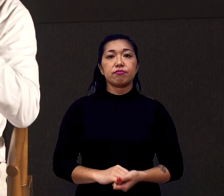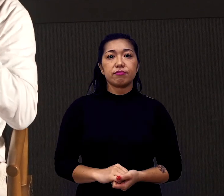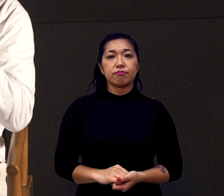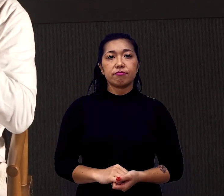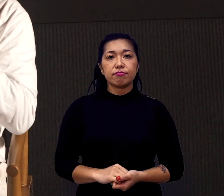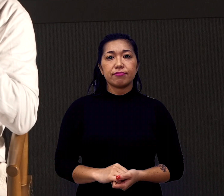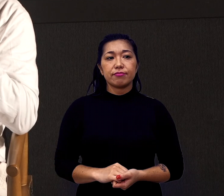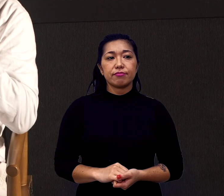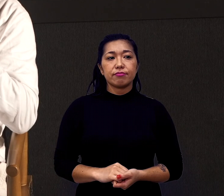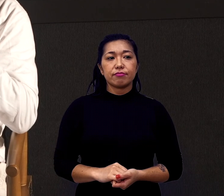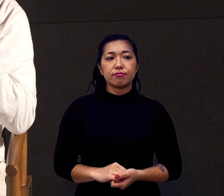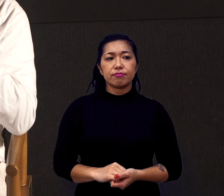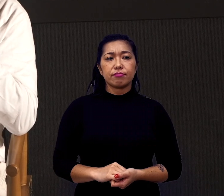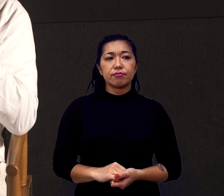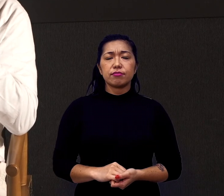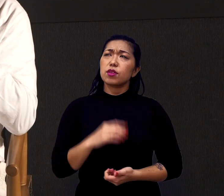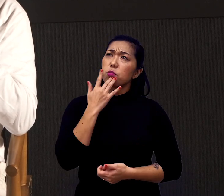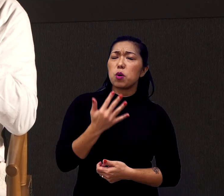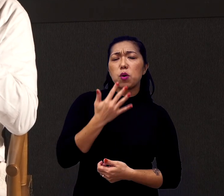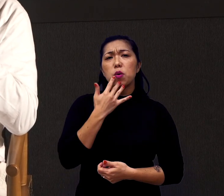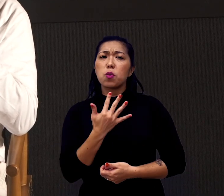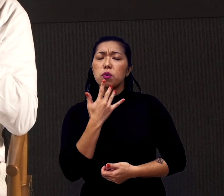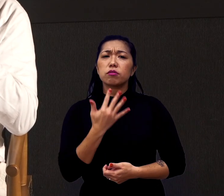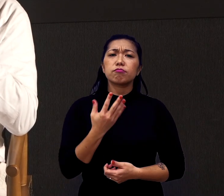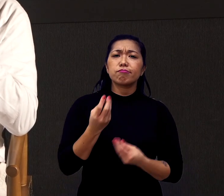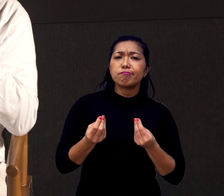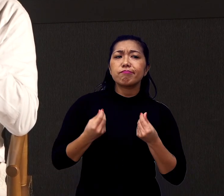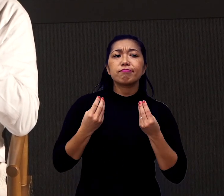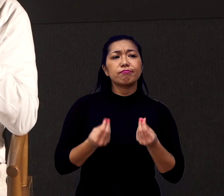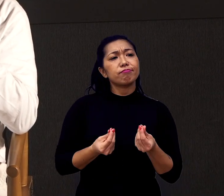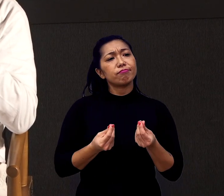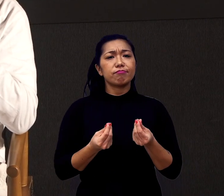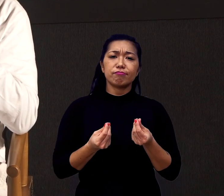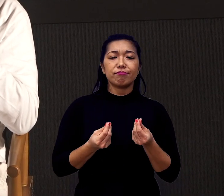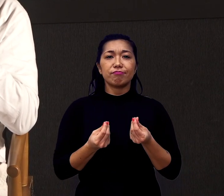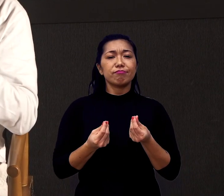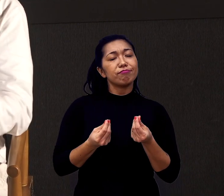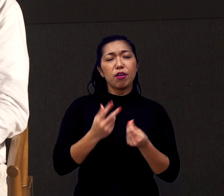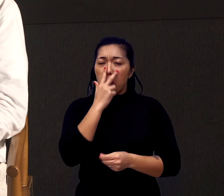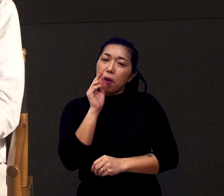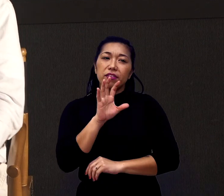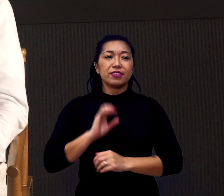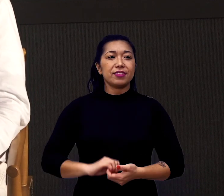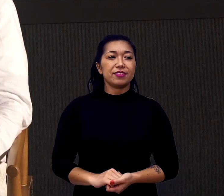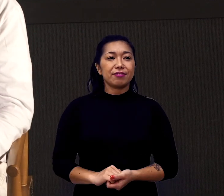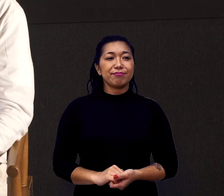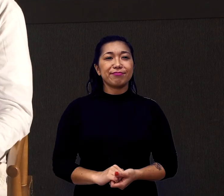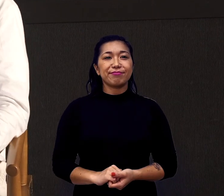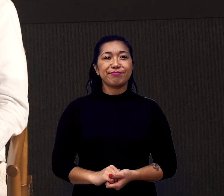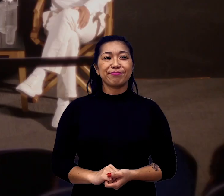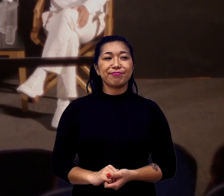armação, cor. Deixa eu ver o que mais. É isso aí.